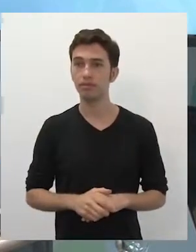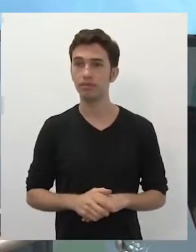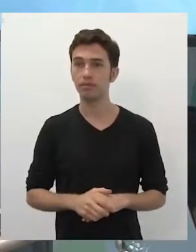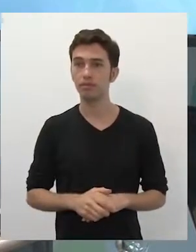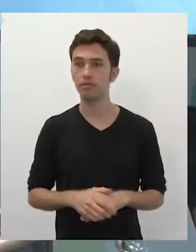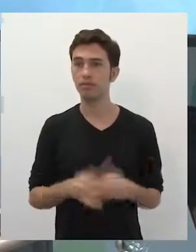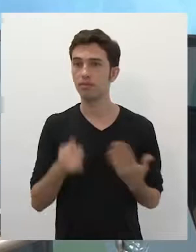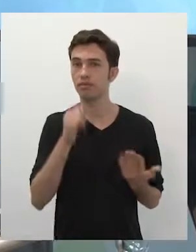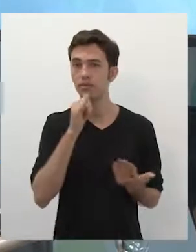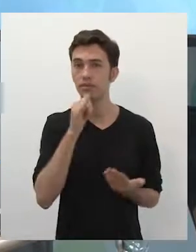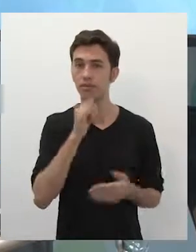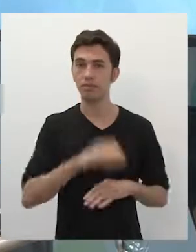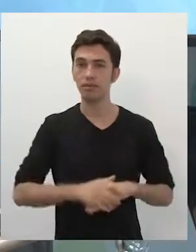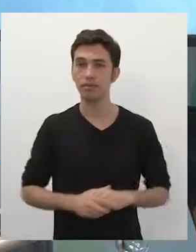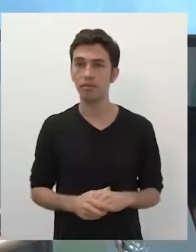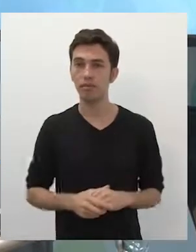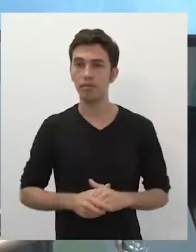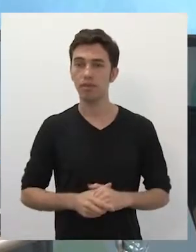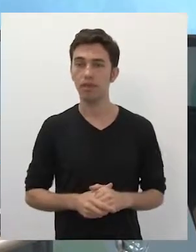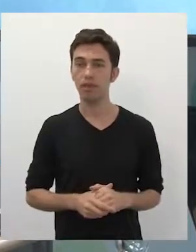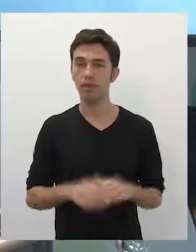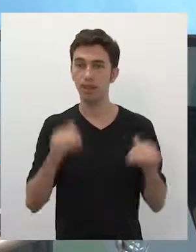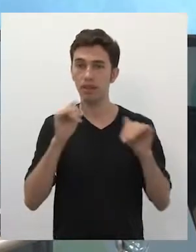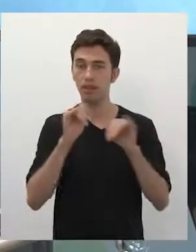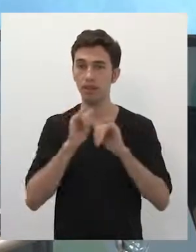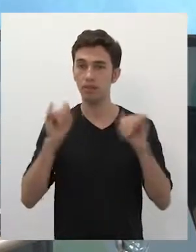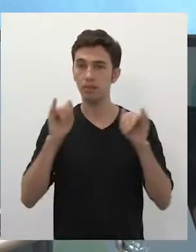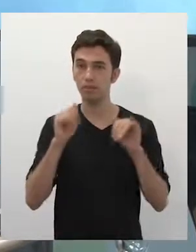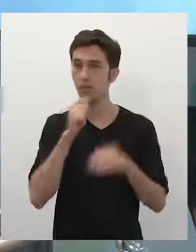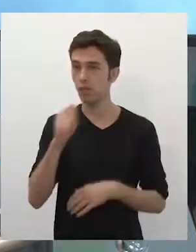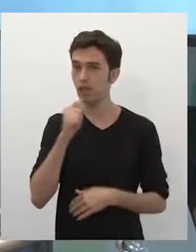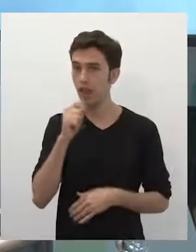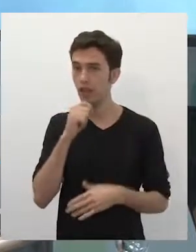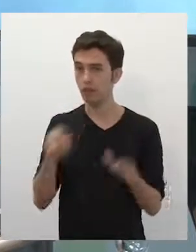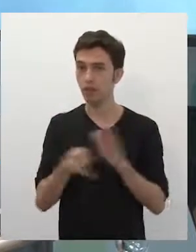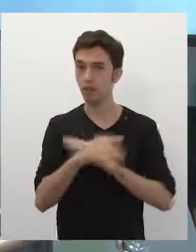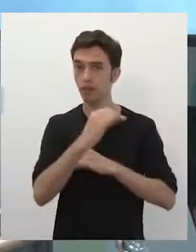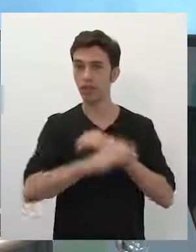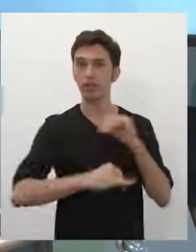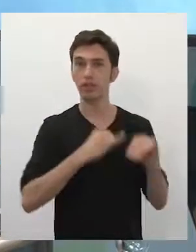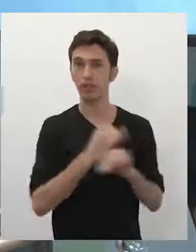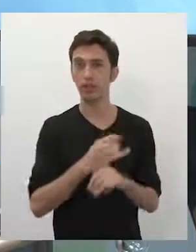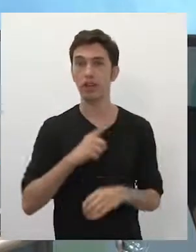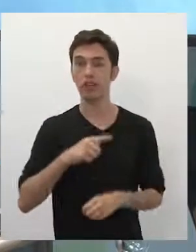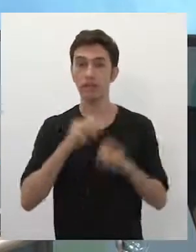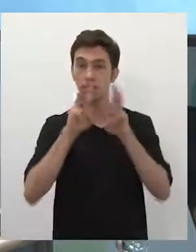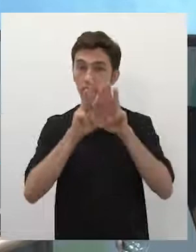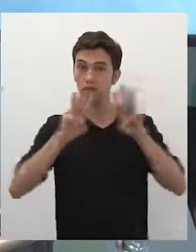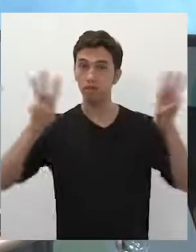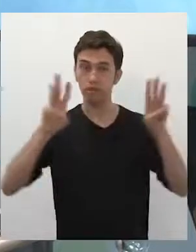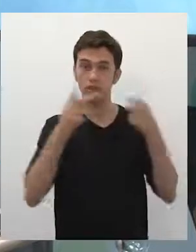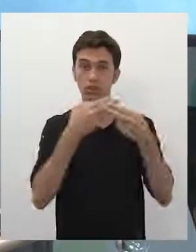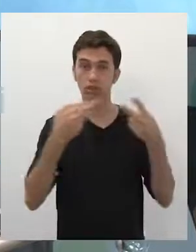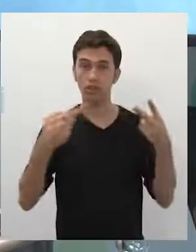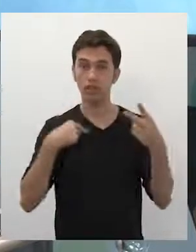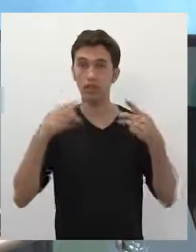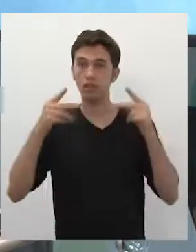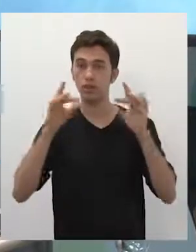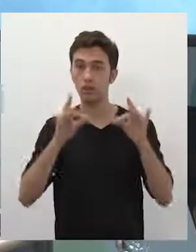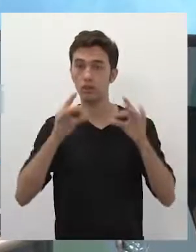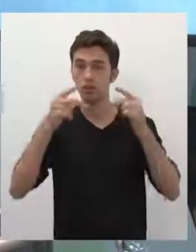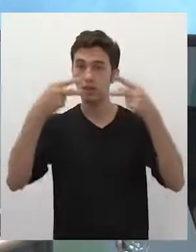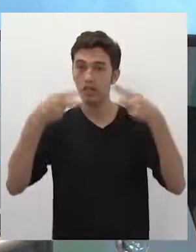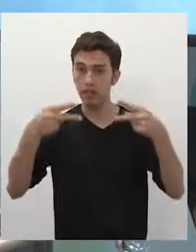por exemplo, uma reportagem que está na internet, né? Então, nós temos os hiperlinks, né? Eu consigo buscar mais